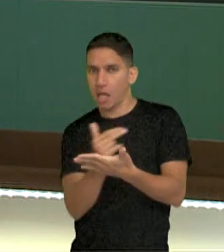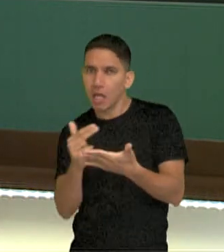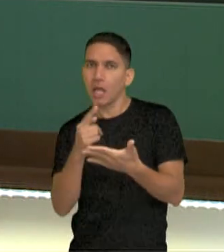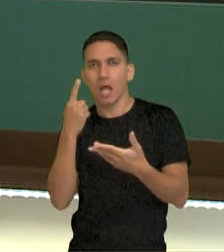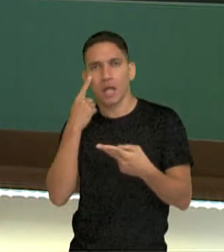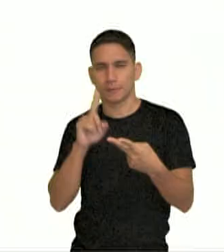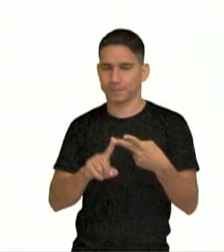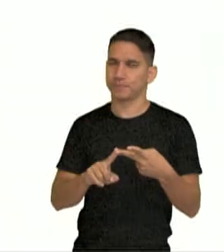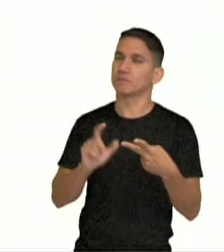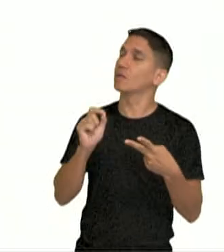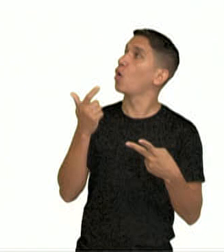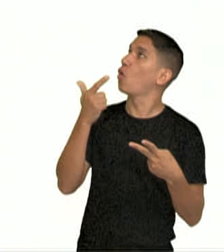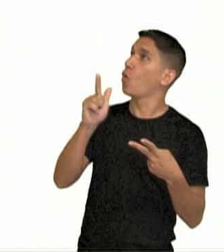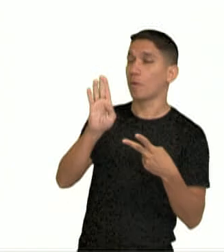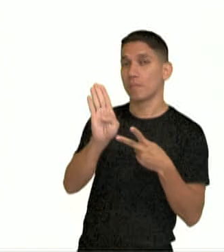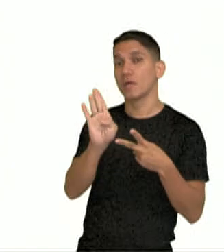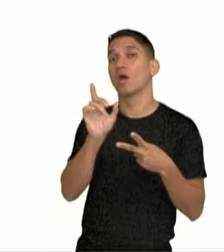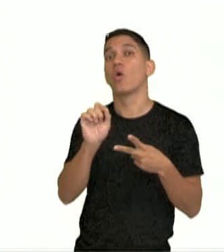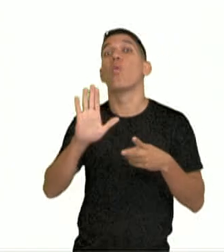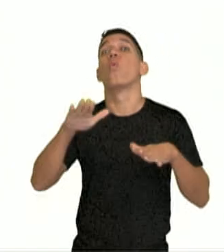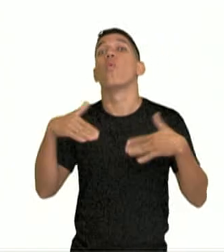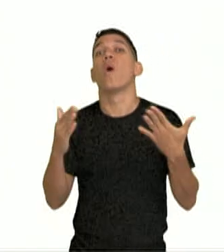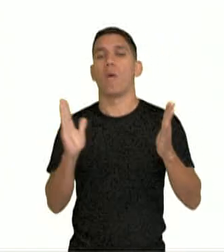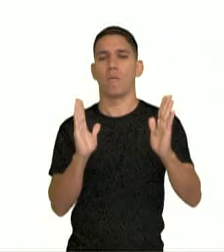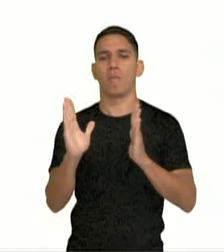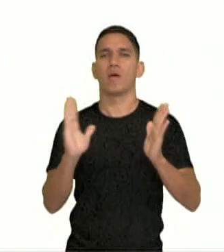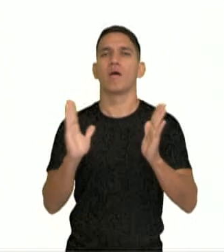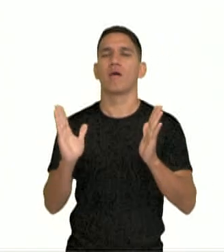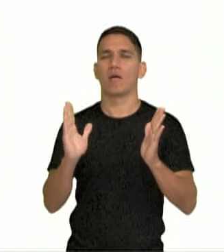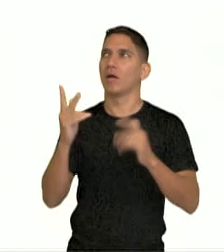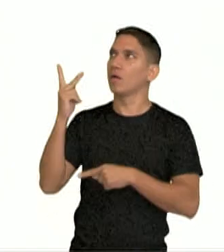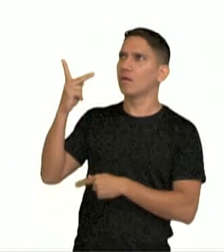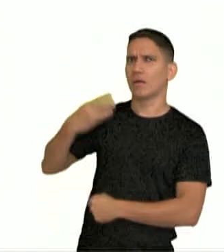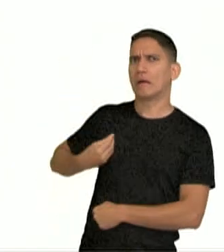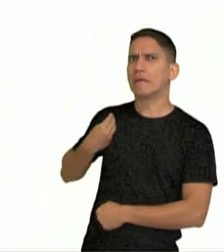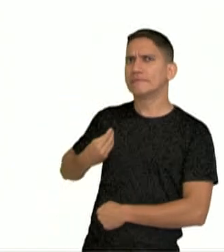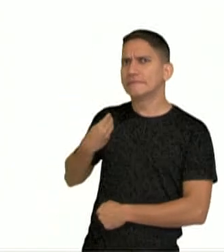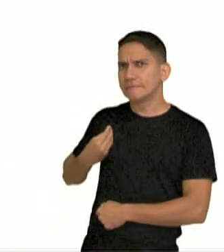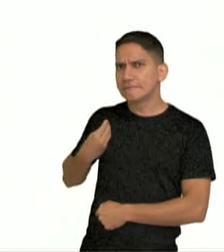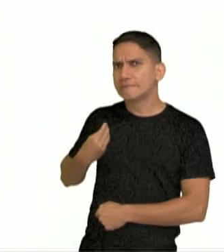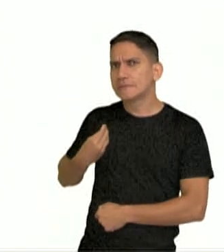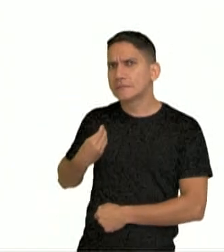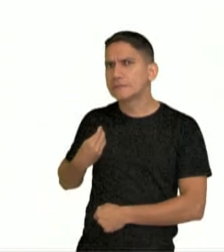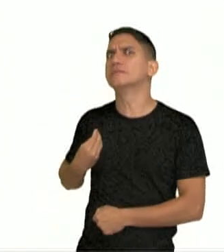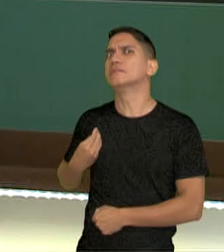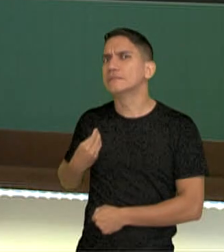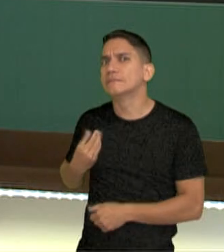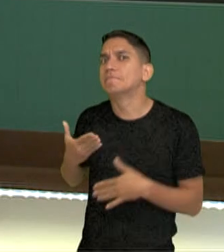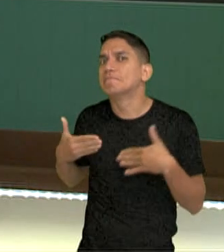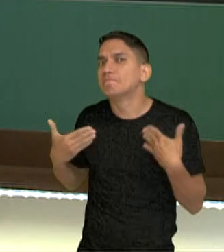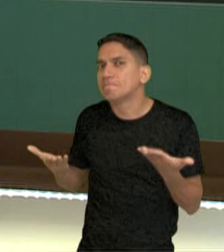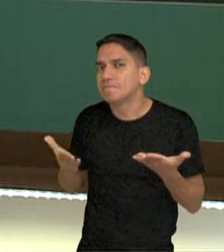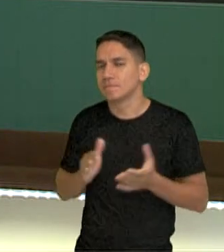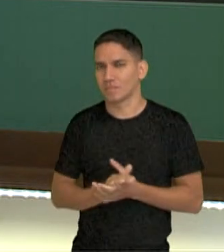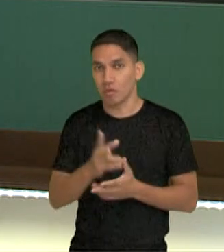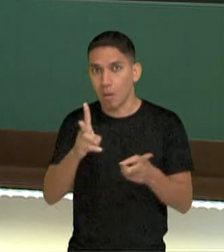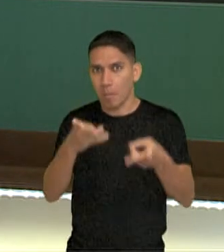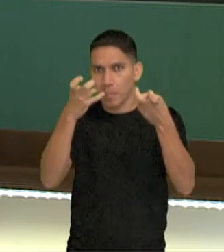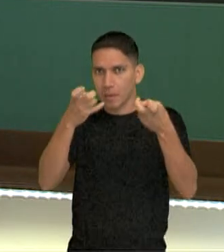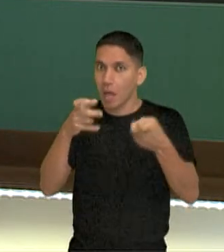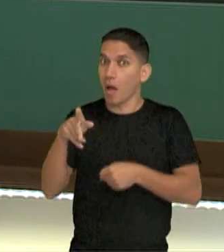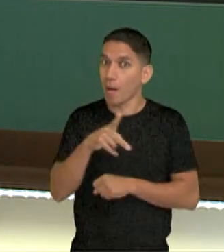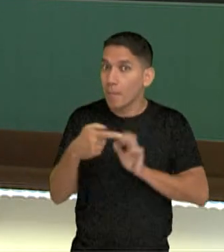E depois, a B, em que época vivem estes personagens? Você percebeu? A